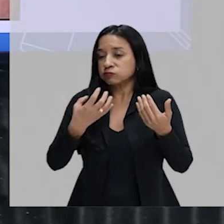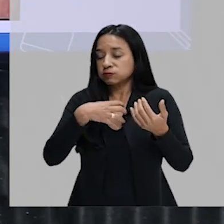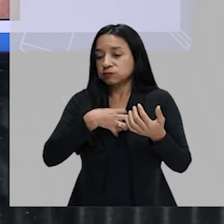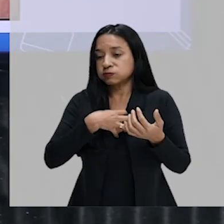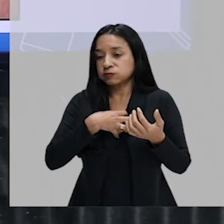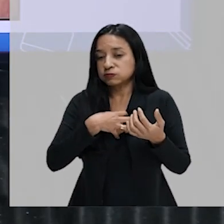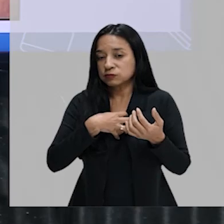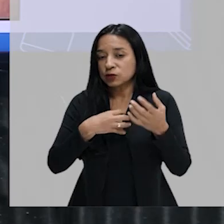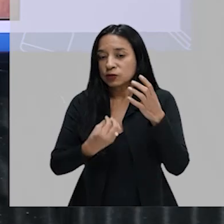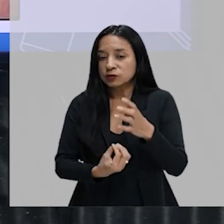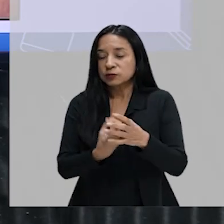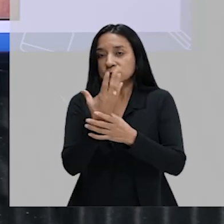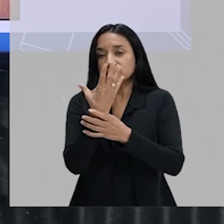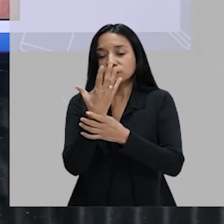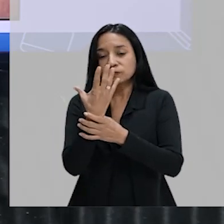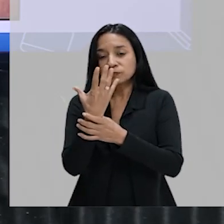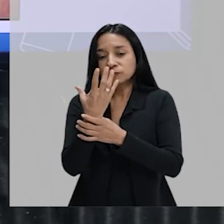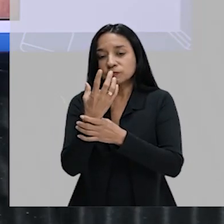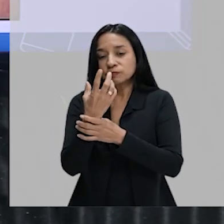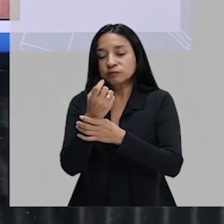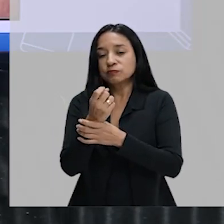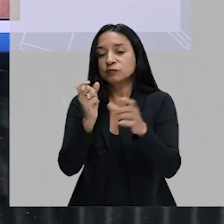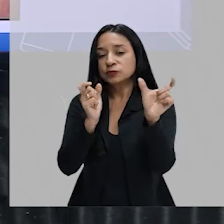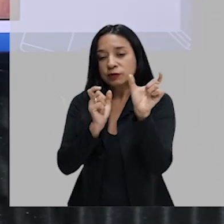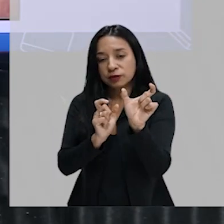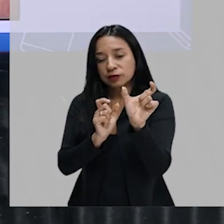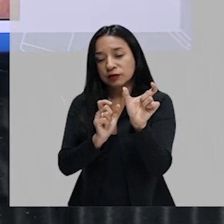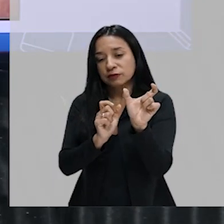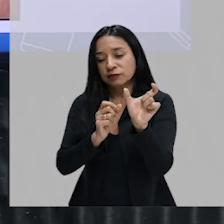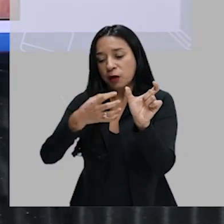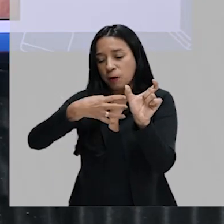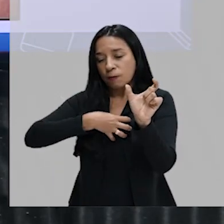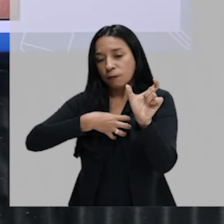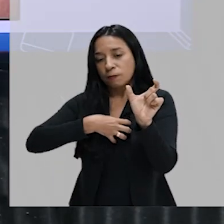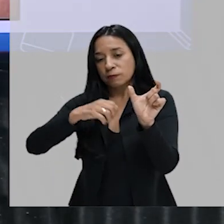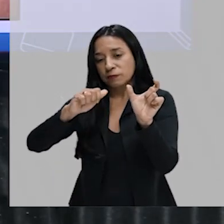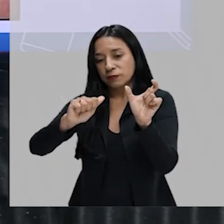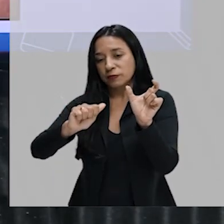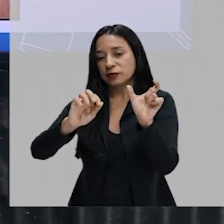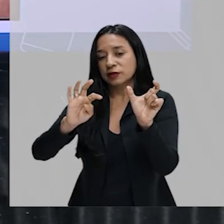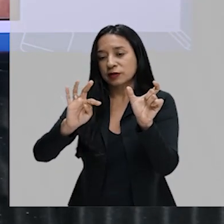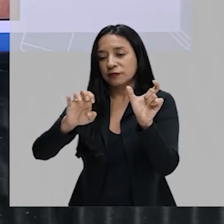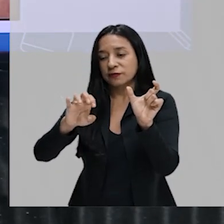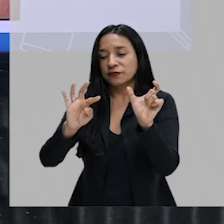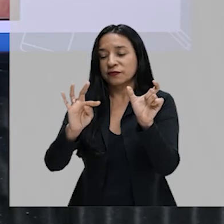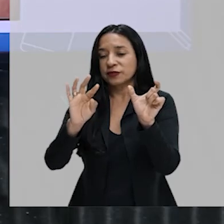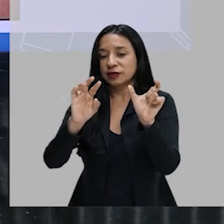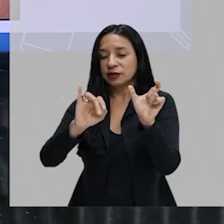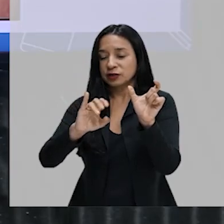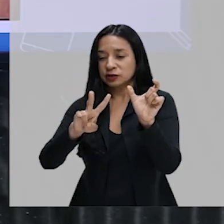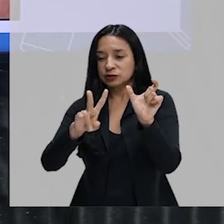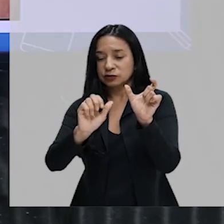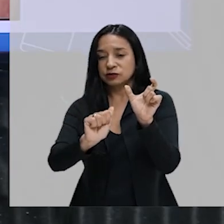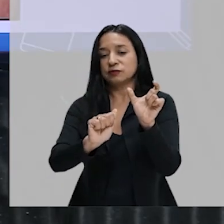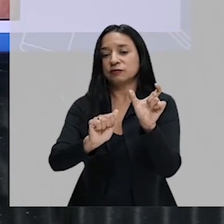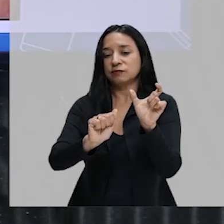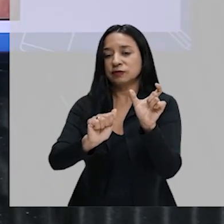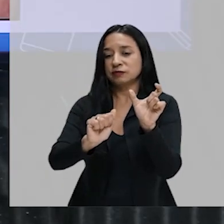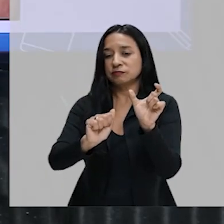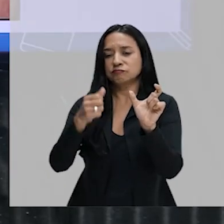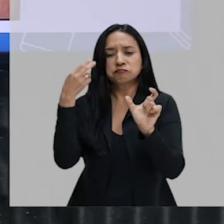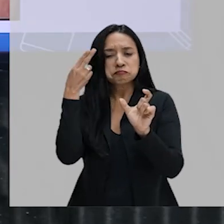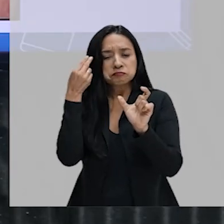o indivíduo ele vai deixando algumas questões de lado. O mundo capitalista vai engolindo essas questões sentimentais do